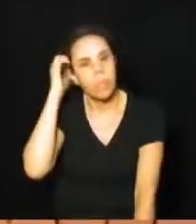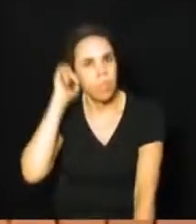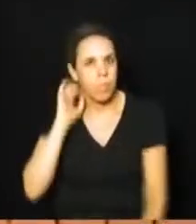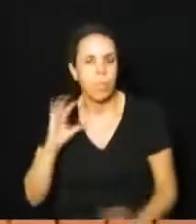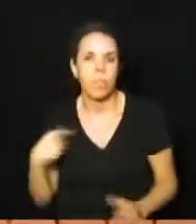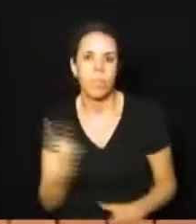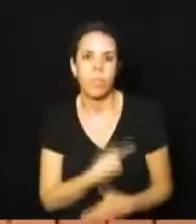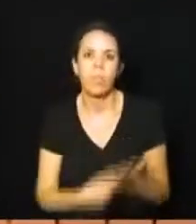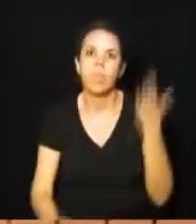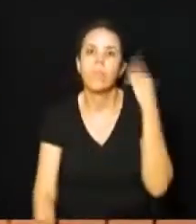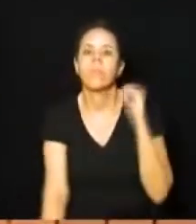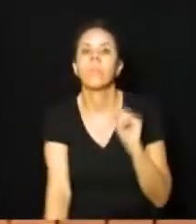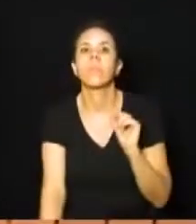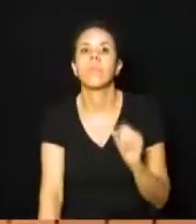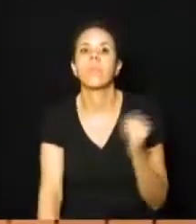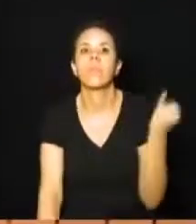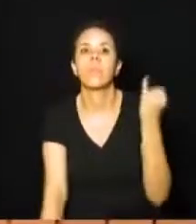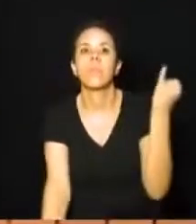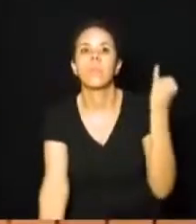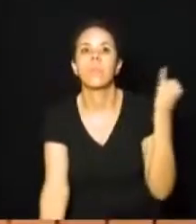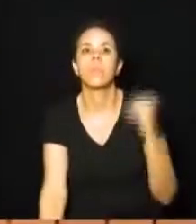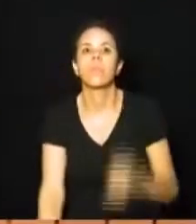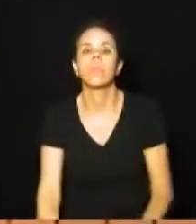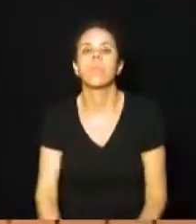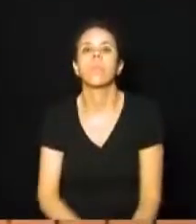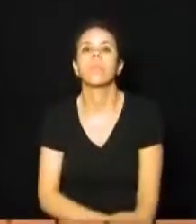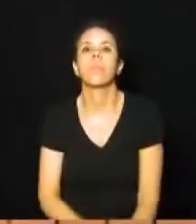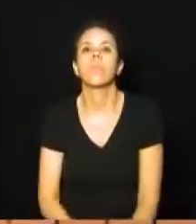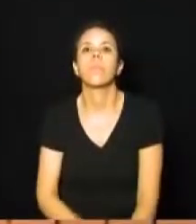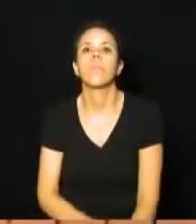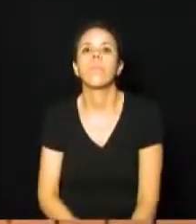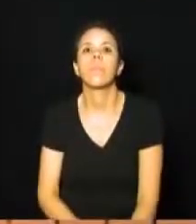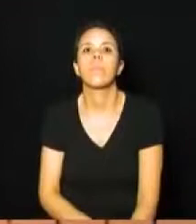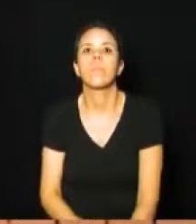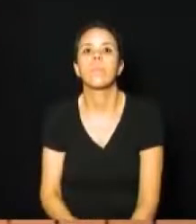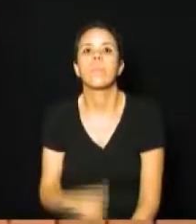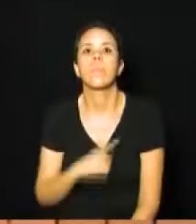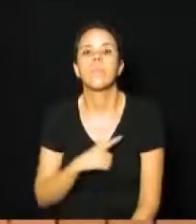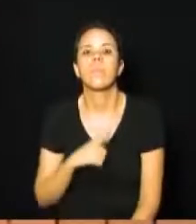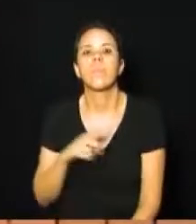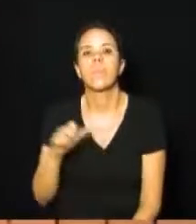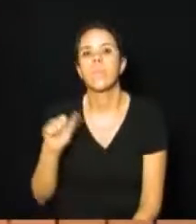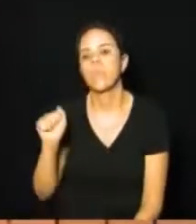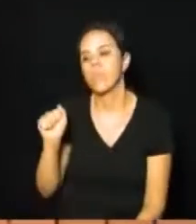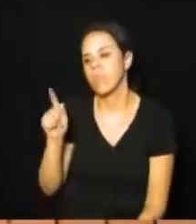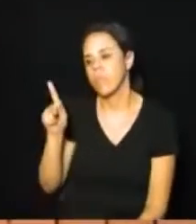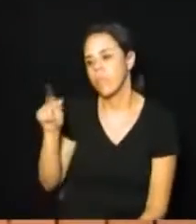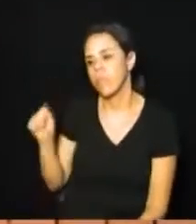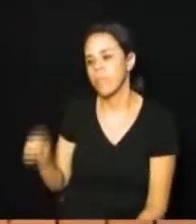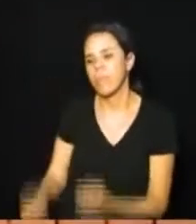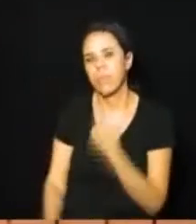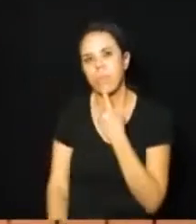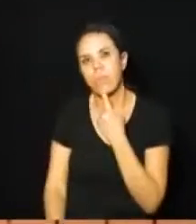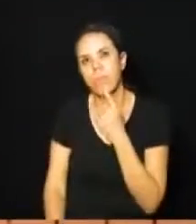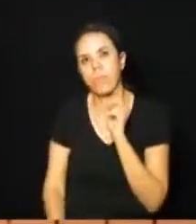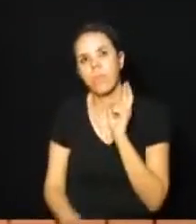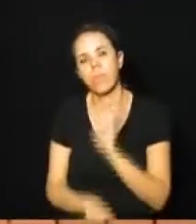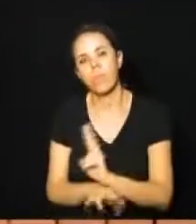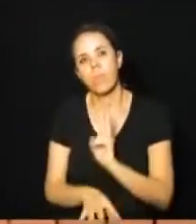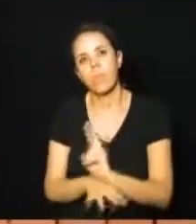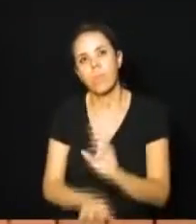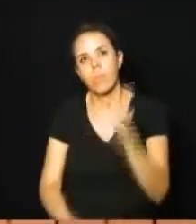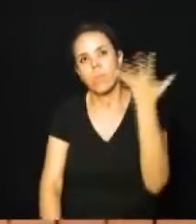Todos nós sabemos da importância que tem a APA Campinas, né, a área de proteção ambiental